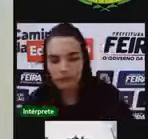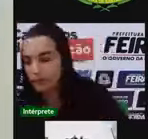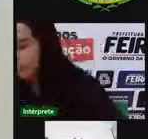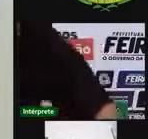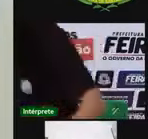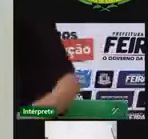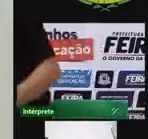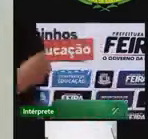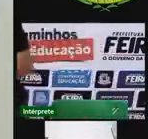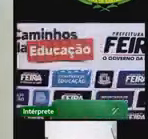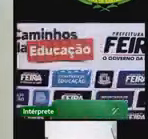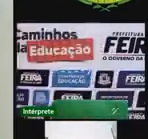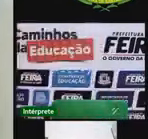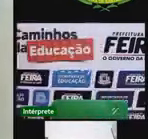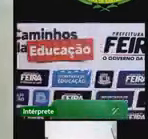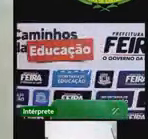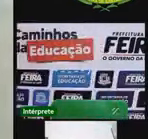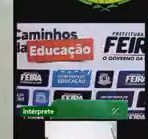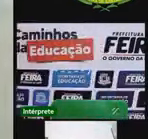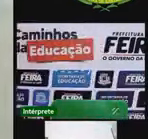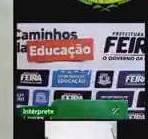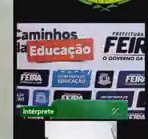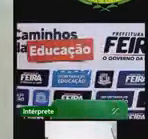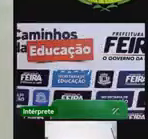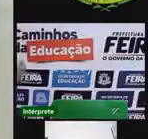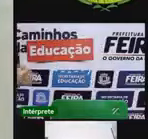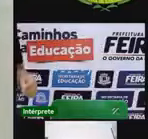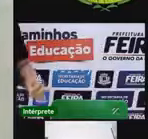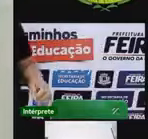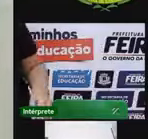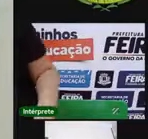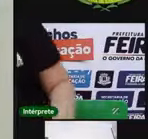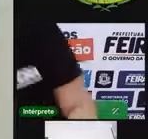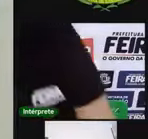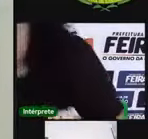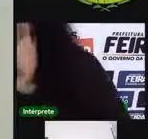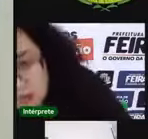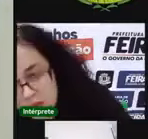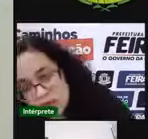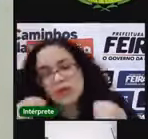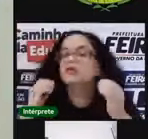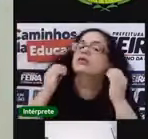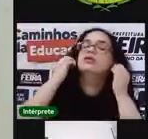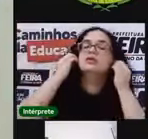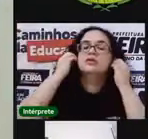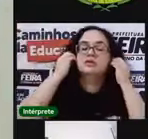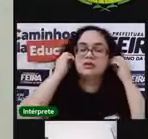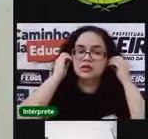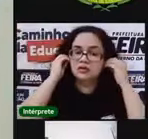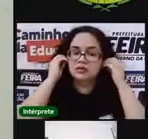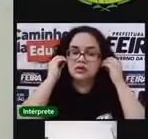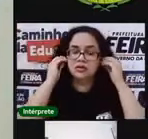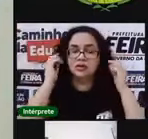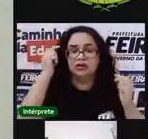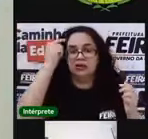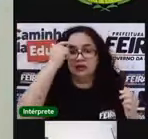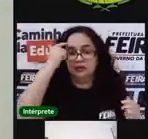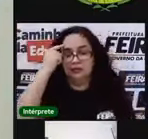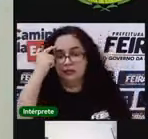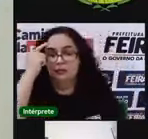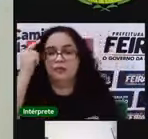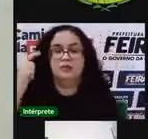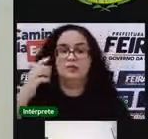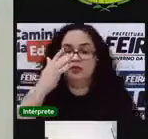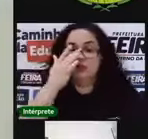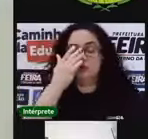gente produz conteúdo, porque a gente pensa em estética, em cenário, não é? A forma como pensa em tudo. Então, vamos